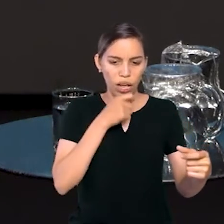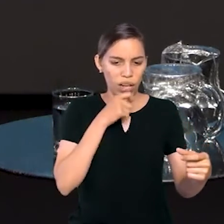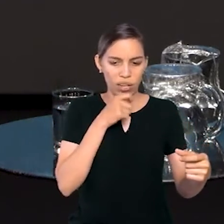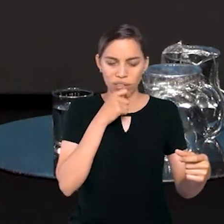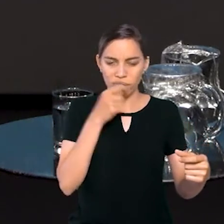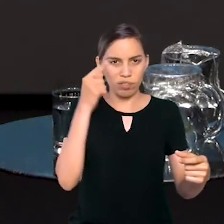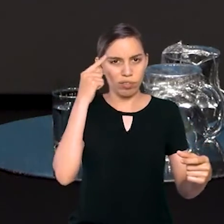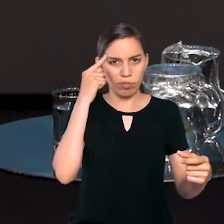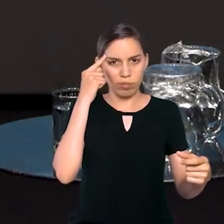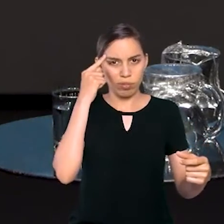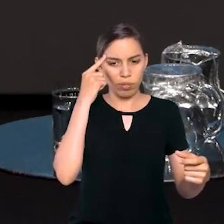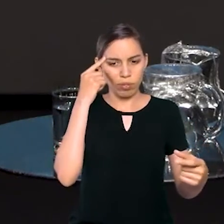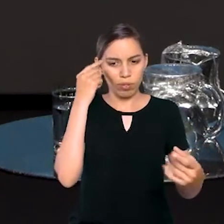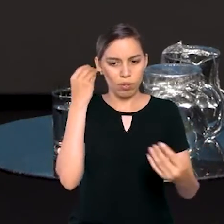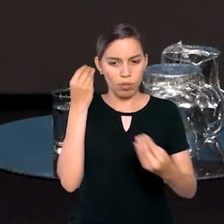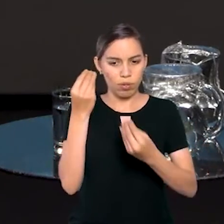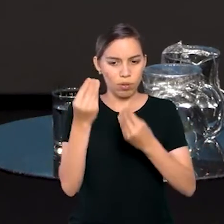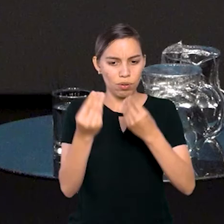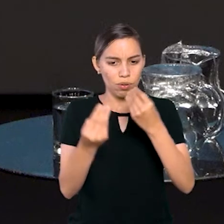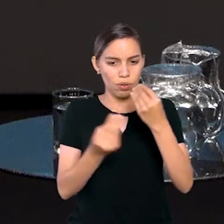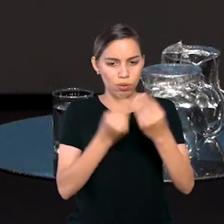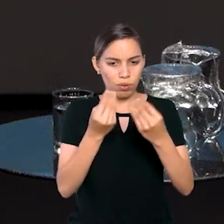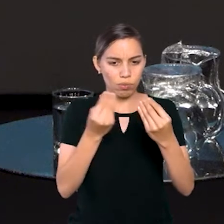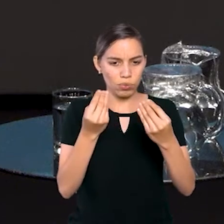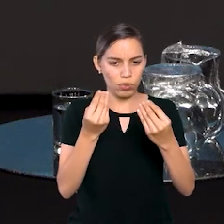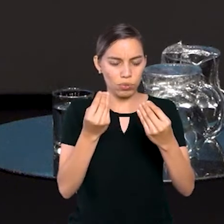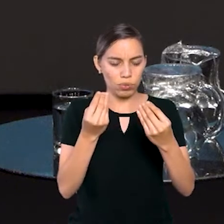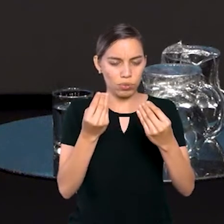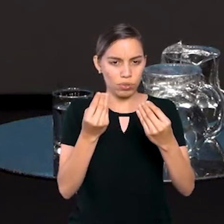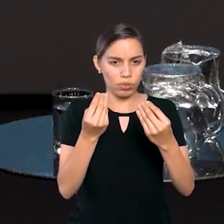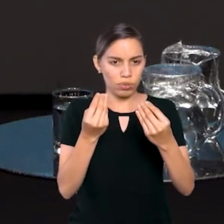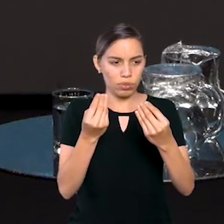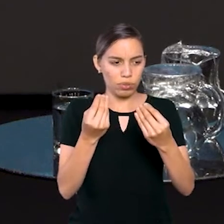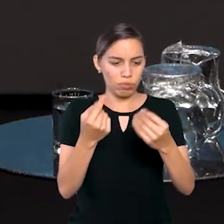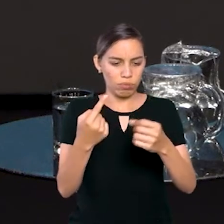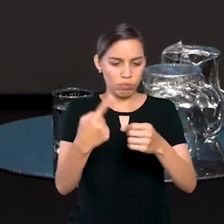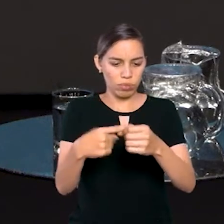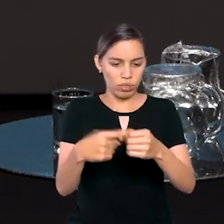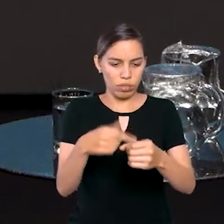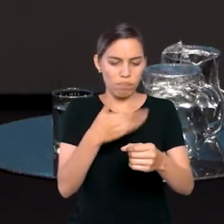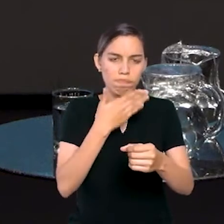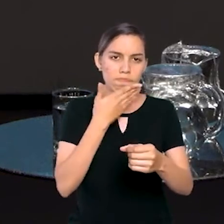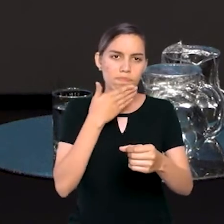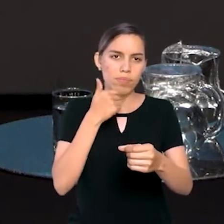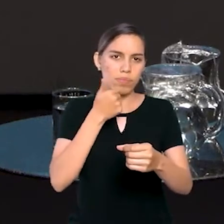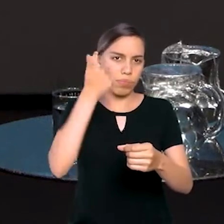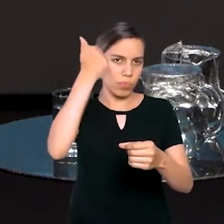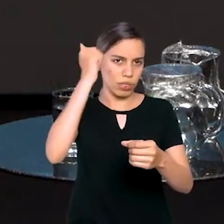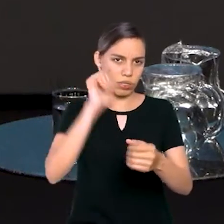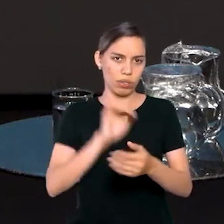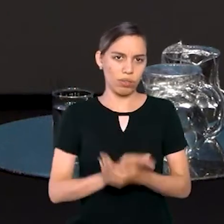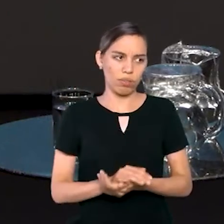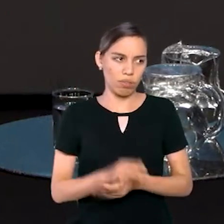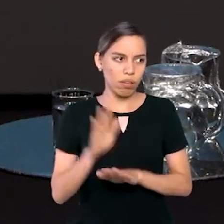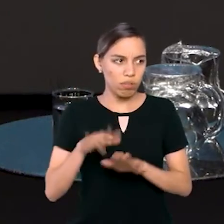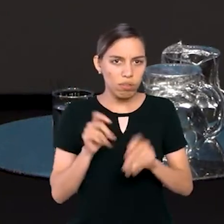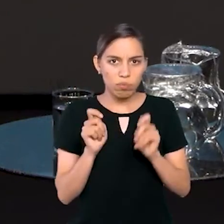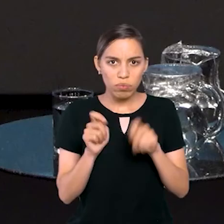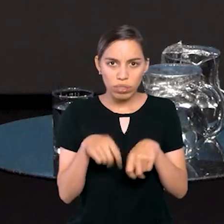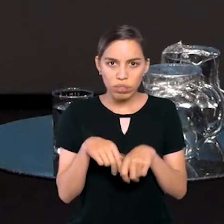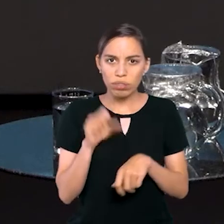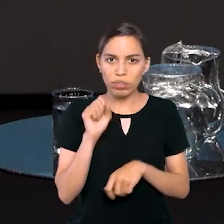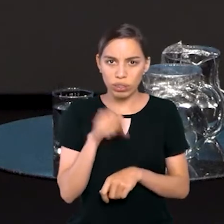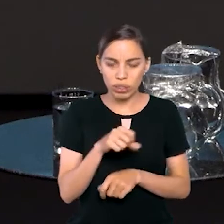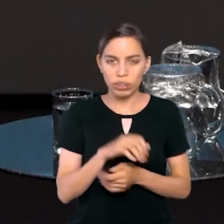gente pensa outro tipo de urbanidade. Outro tipo de urbanidade deve ser possível. Deve